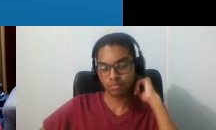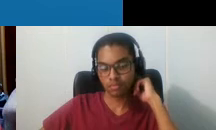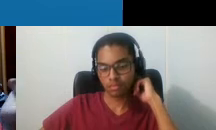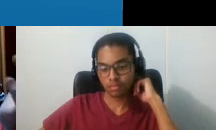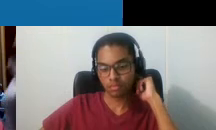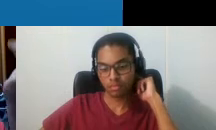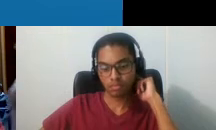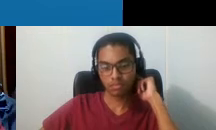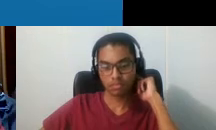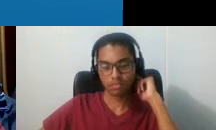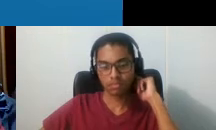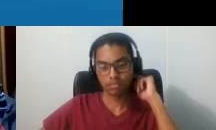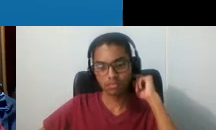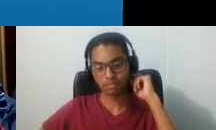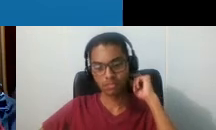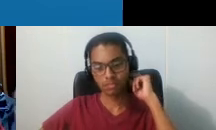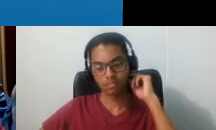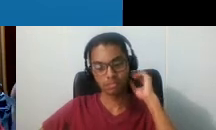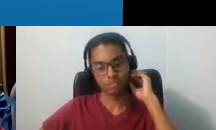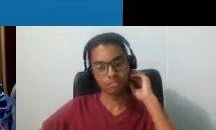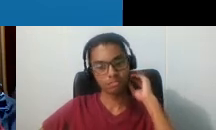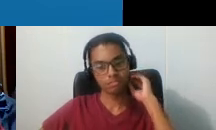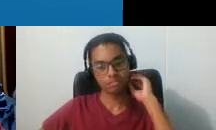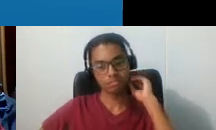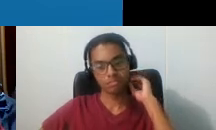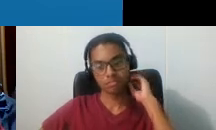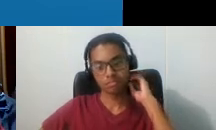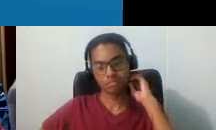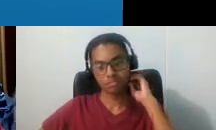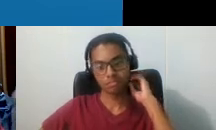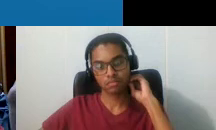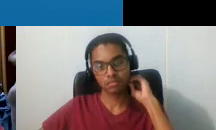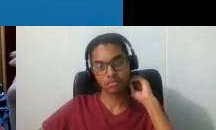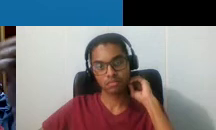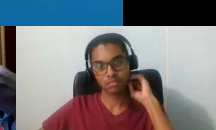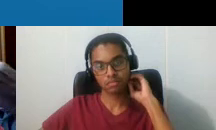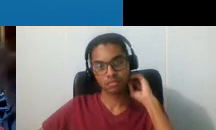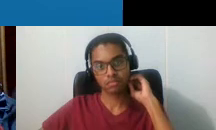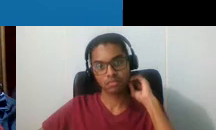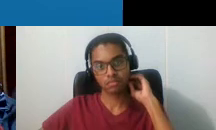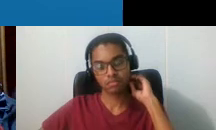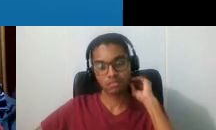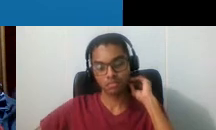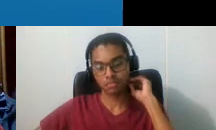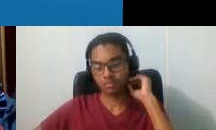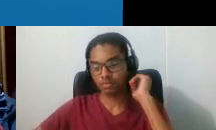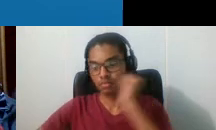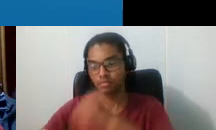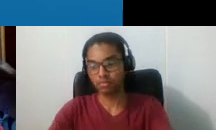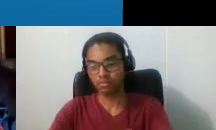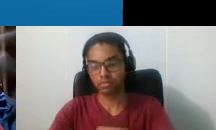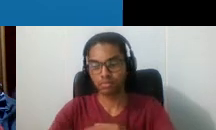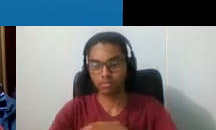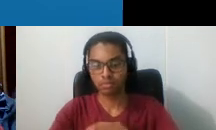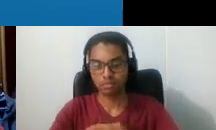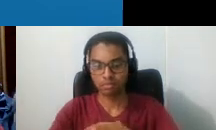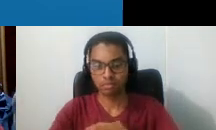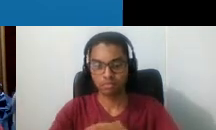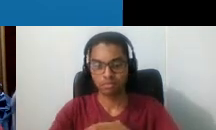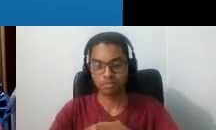o que não é incomum, por exemplo, teve uma empresa que eu trabalhava, a gente fazia a cura da pintura